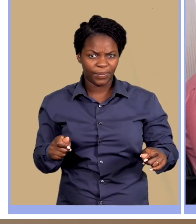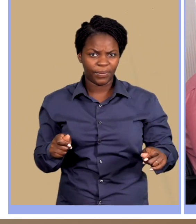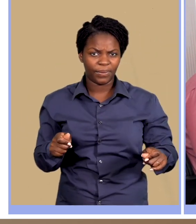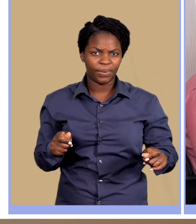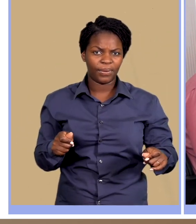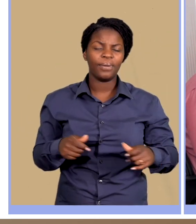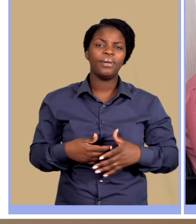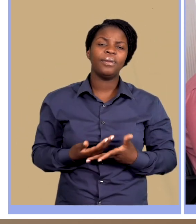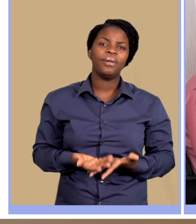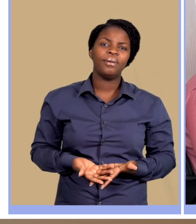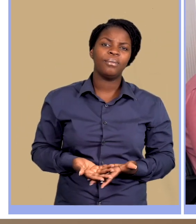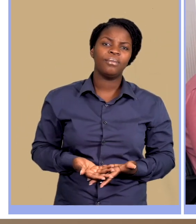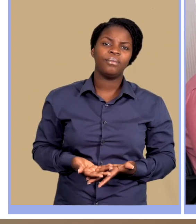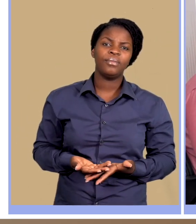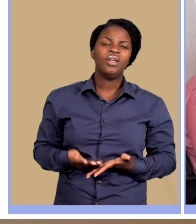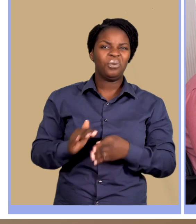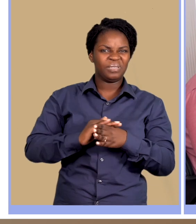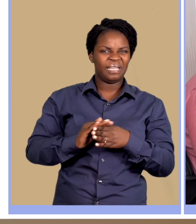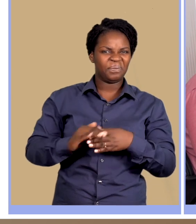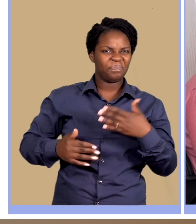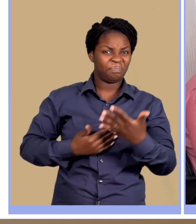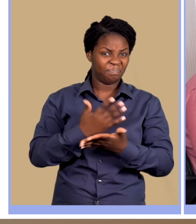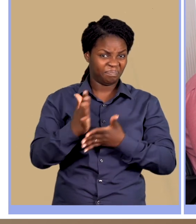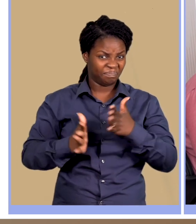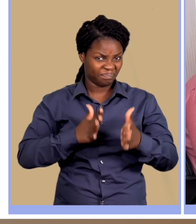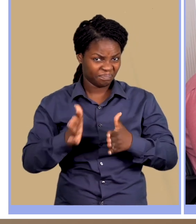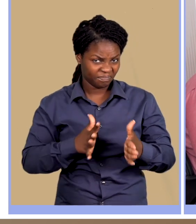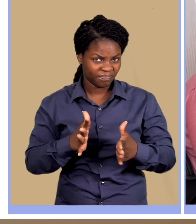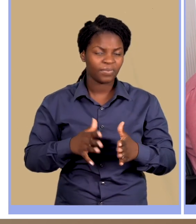em forma de língua de sinais ou pictogramas,